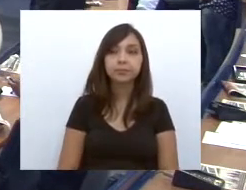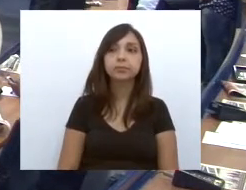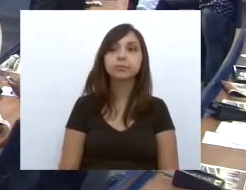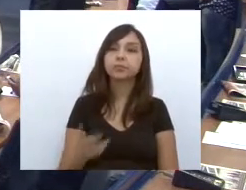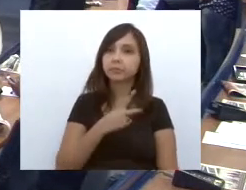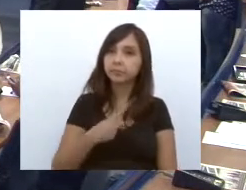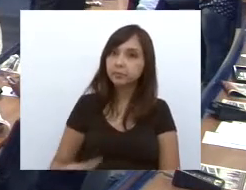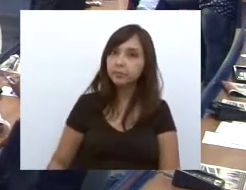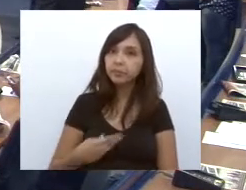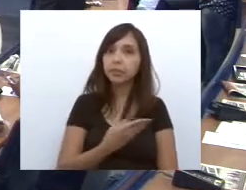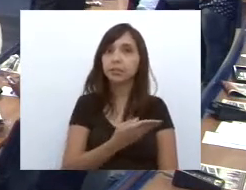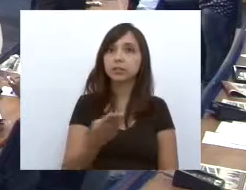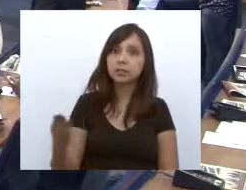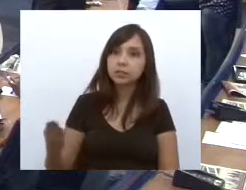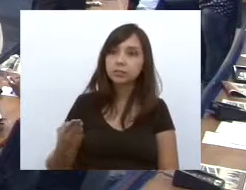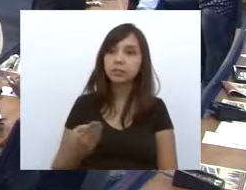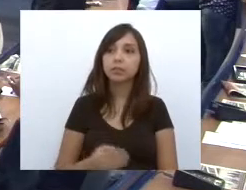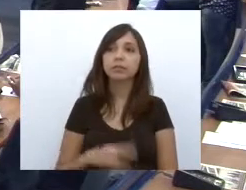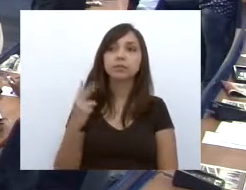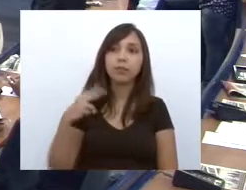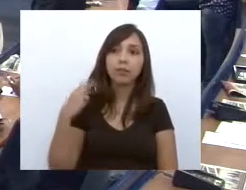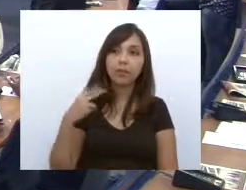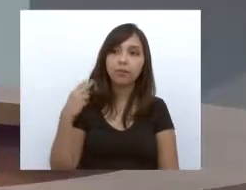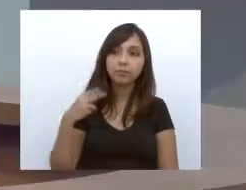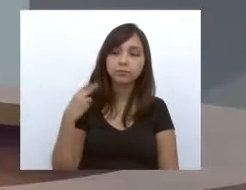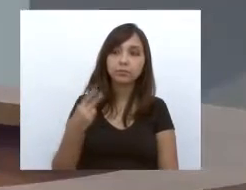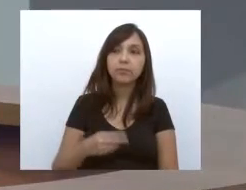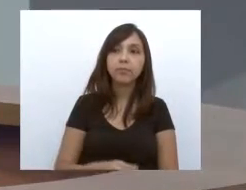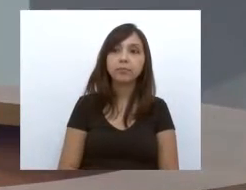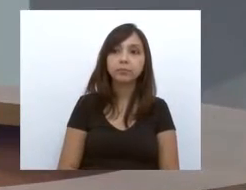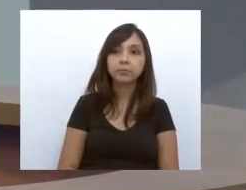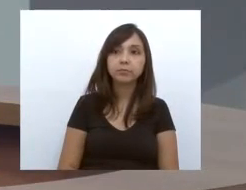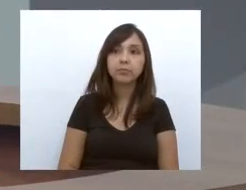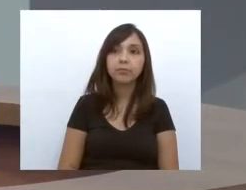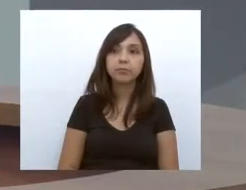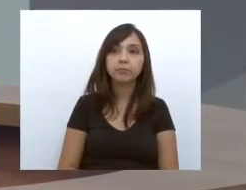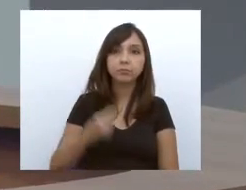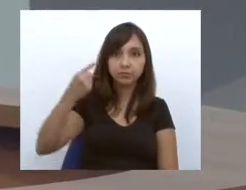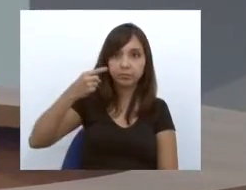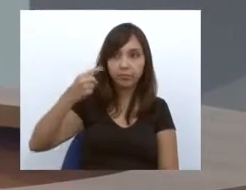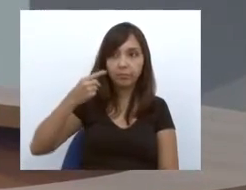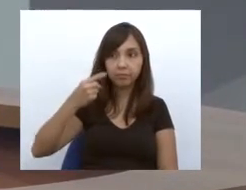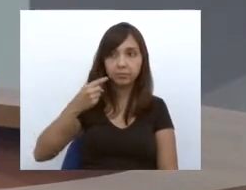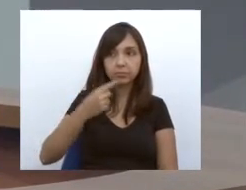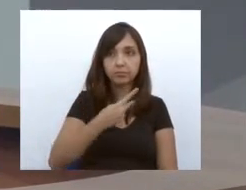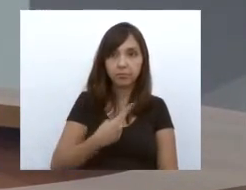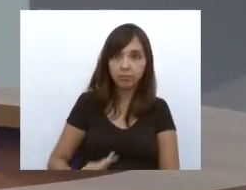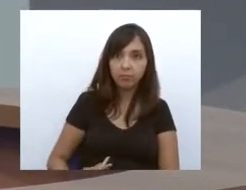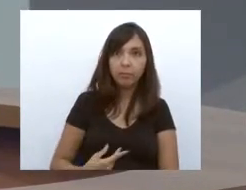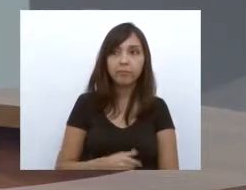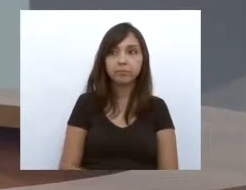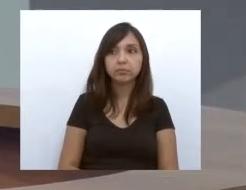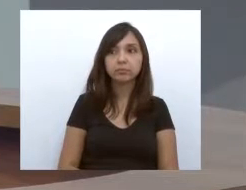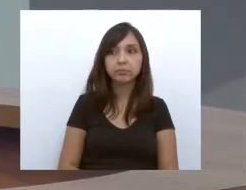Senhor presidente, aos colegas vereadores, primeiro, senhor presidente,